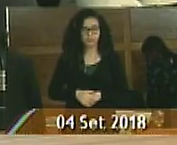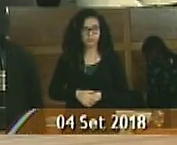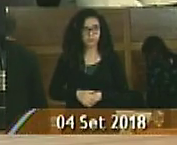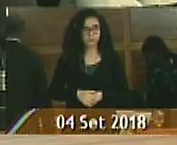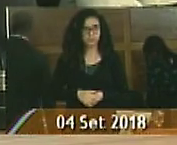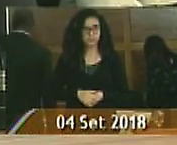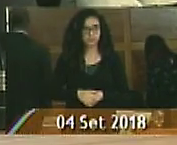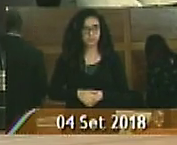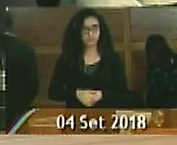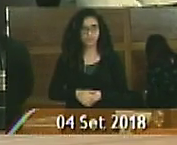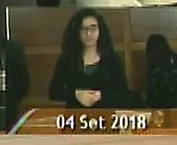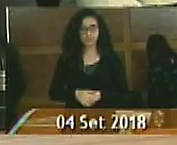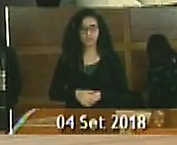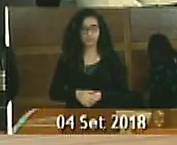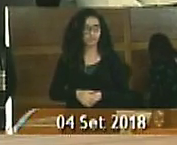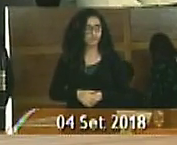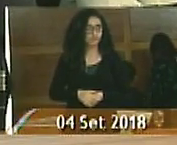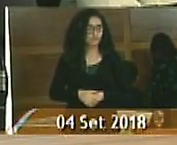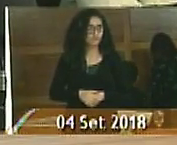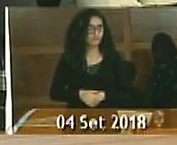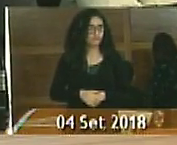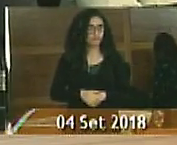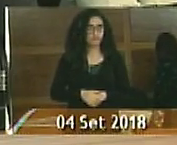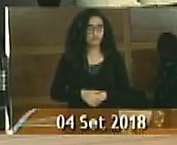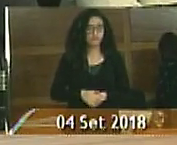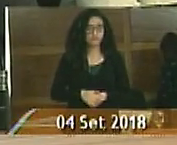Desculpa, Ali, foi mal. É linha do sindicato.